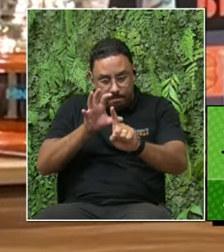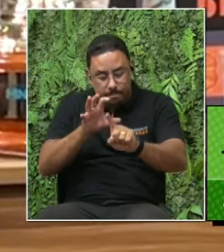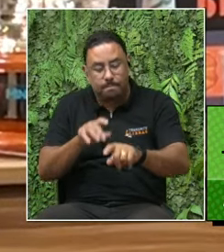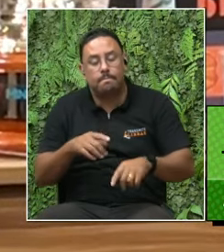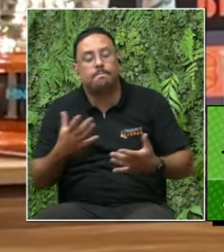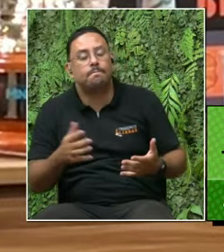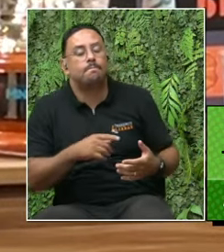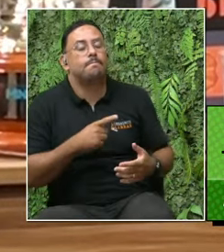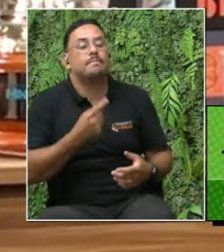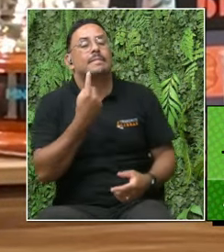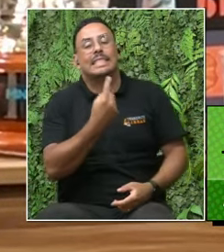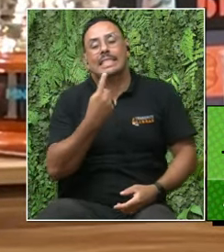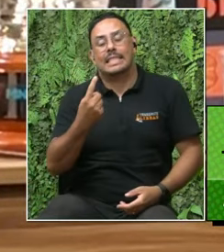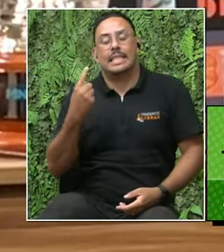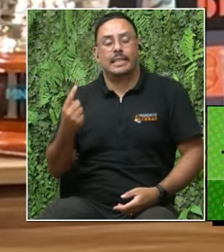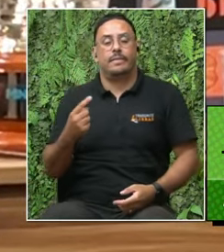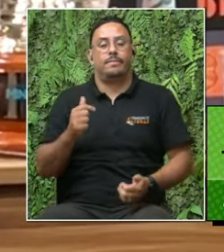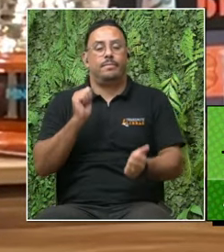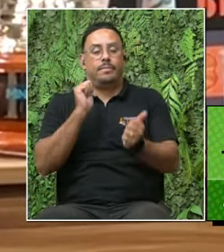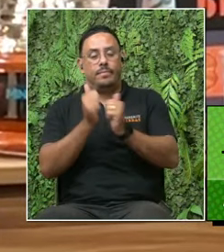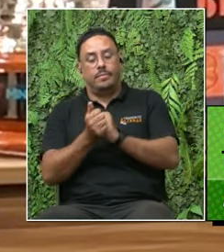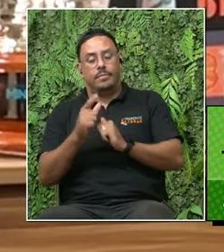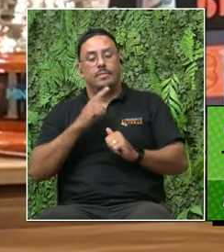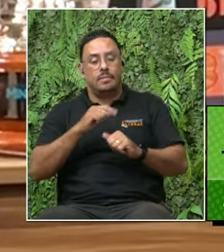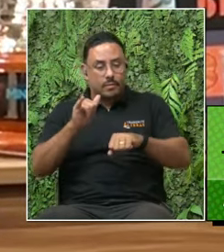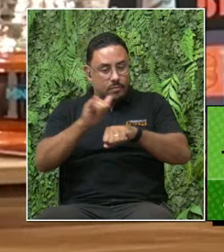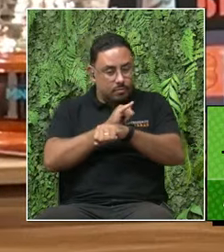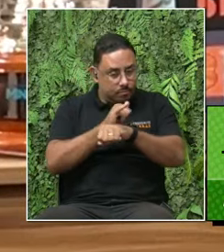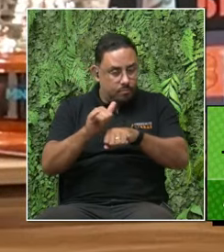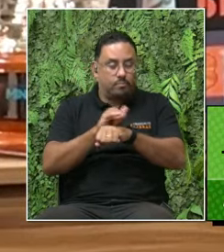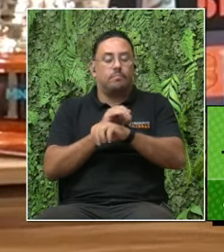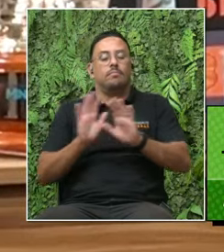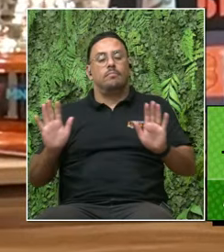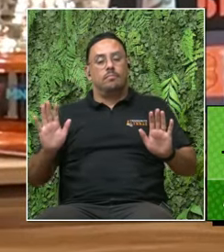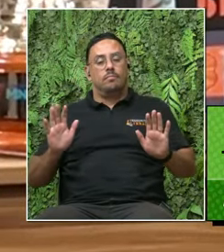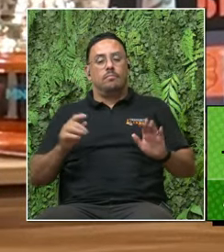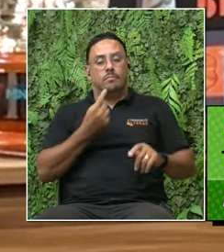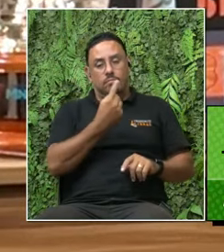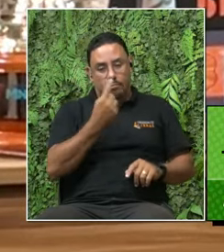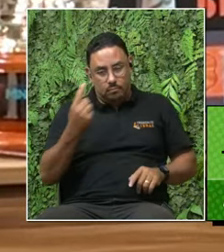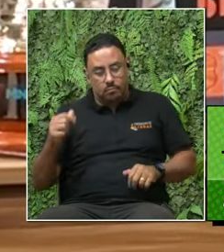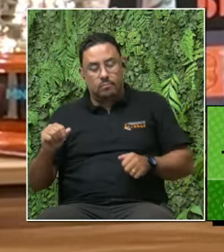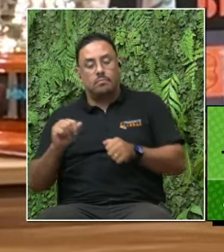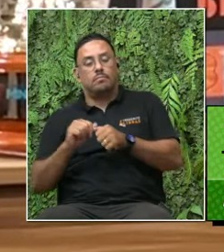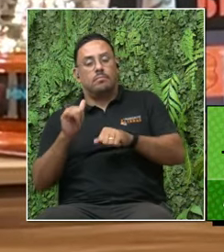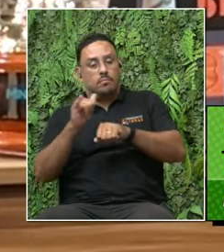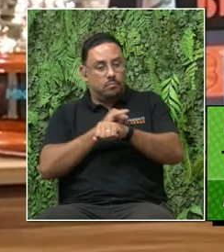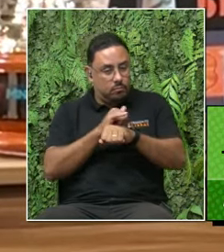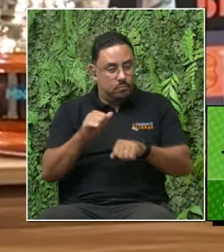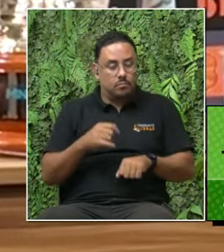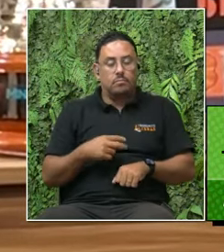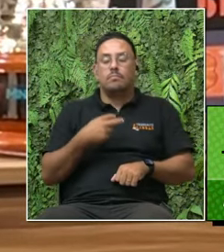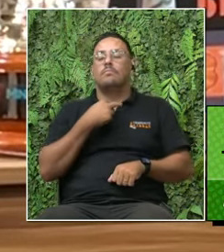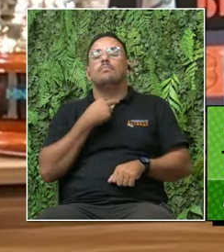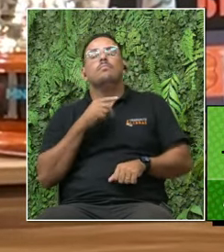pressionando paro Plan cada Partio de un